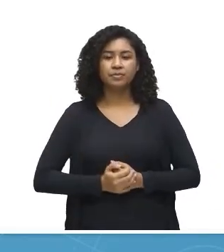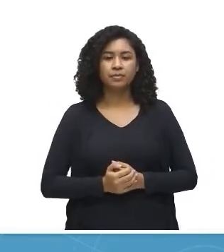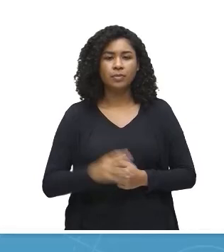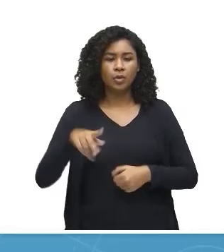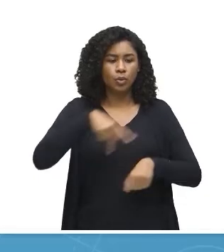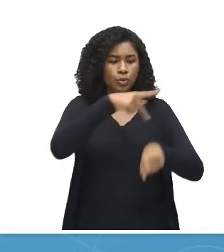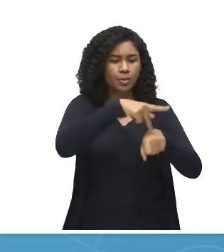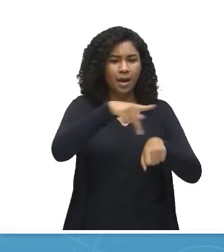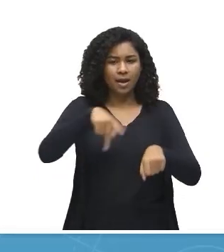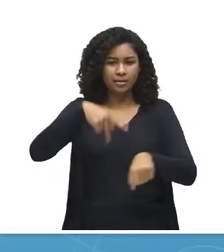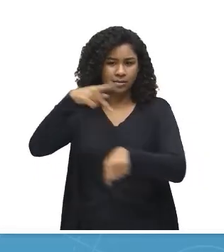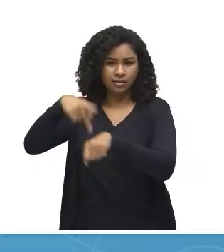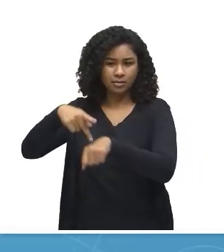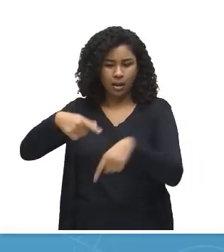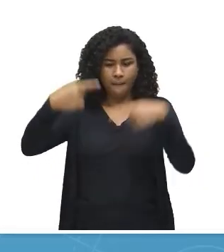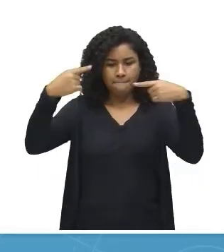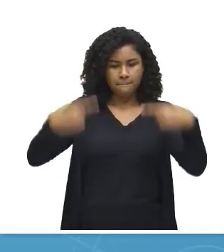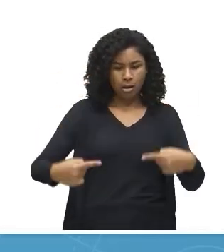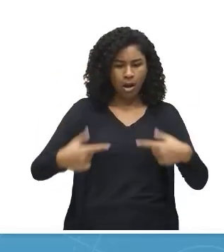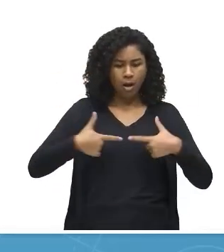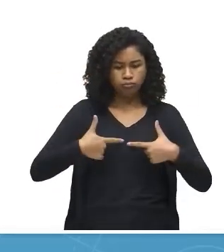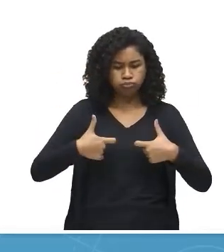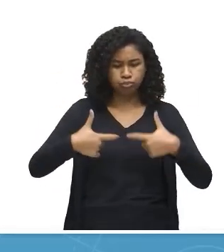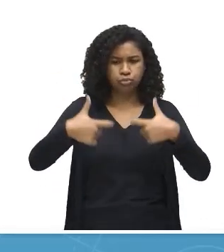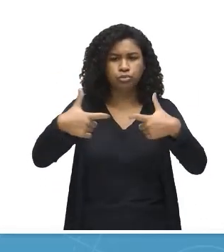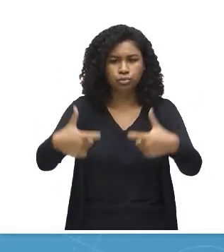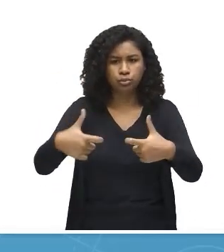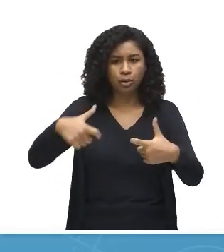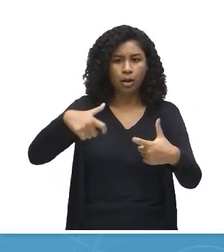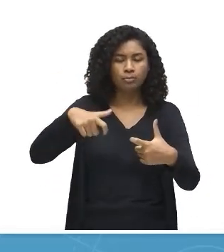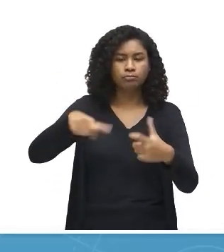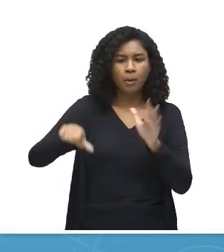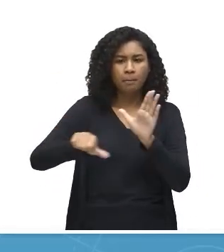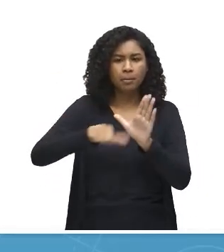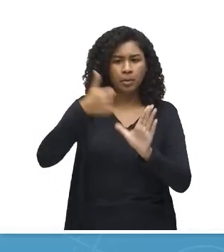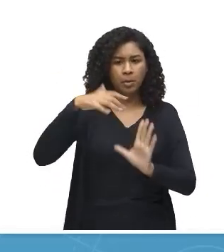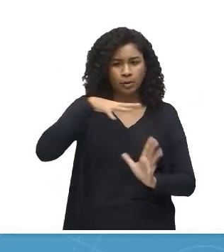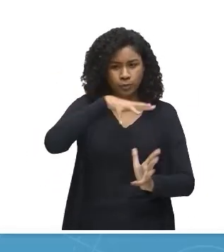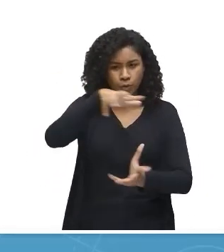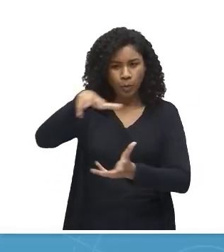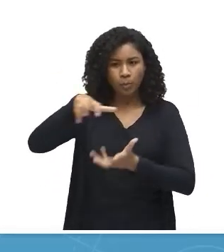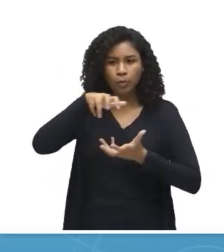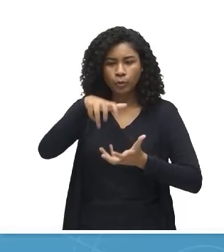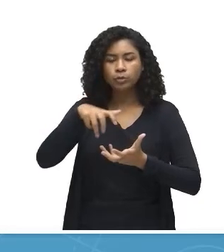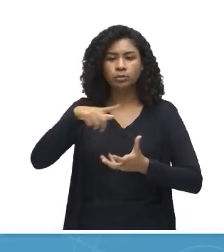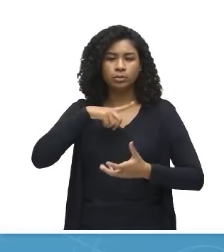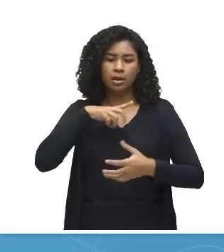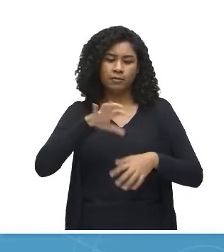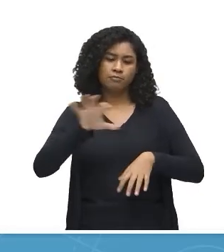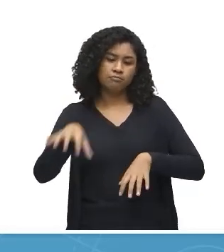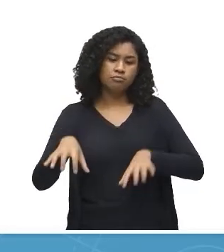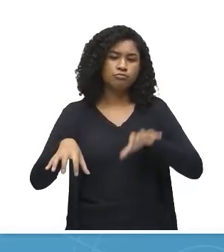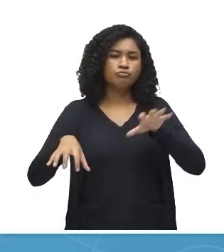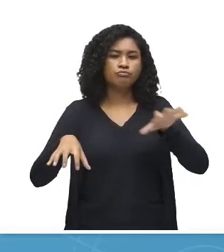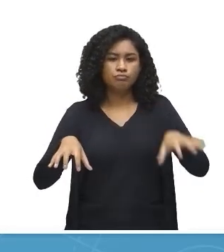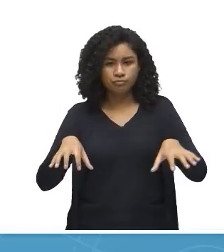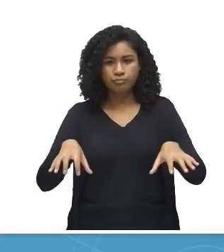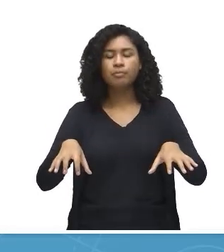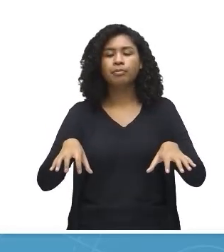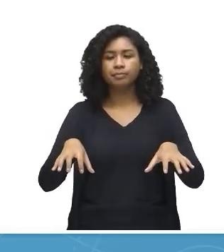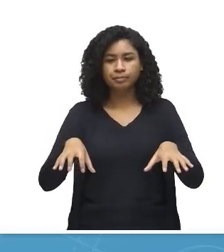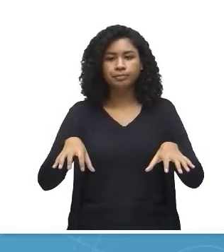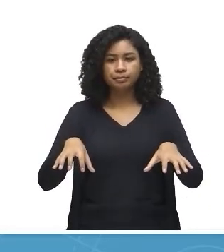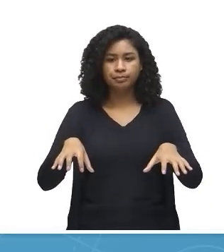países envolvidos na Primeira Guerra Mundial dividiram-se em duas coligações, em dois lados, né? As nações aí se